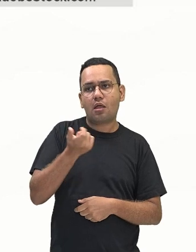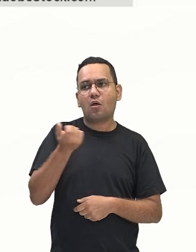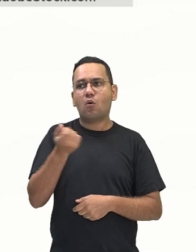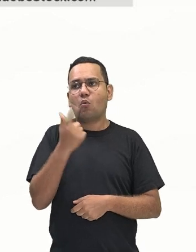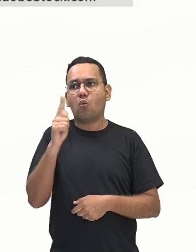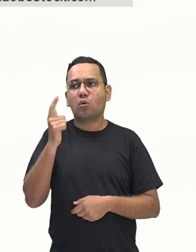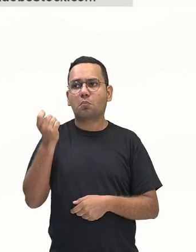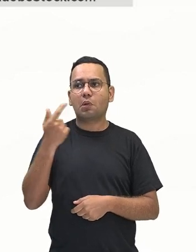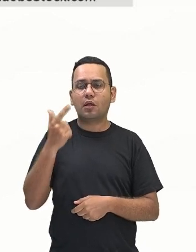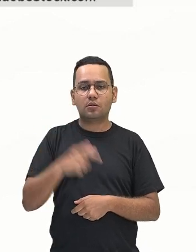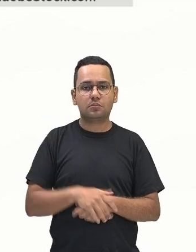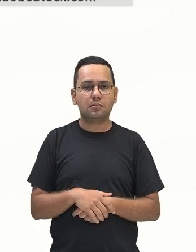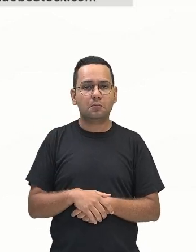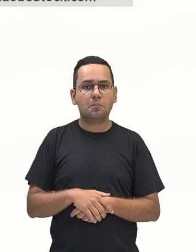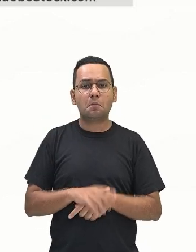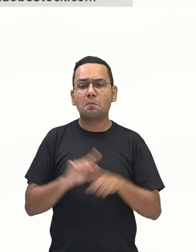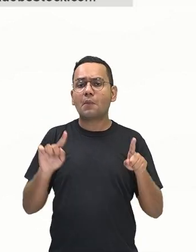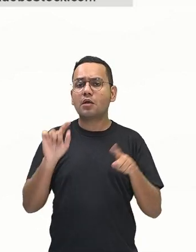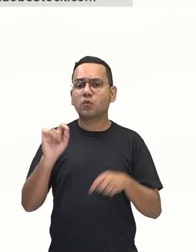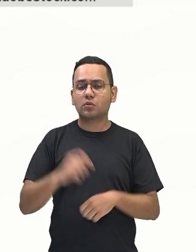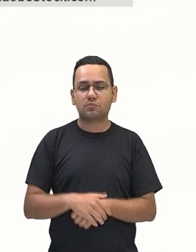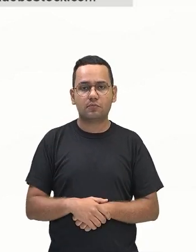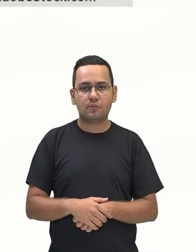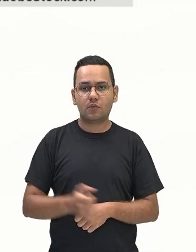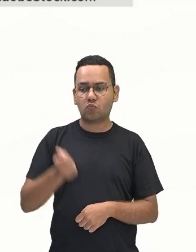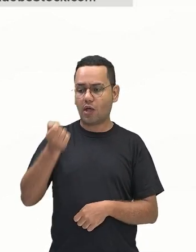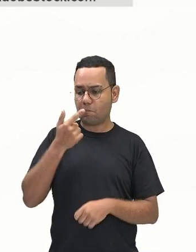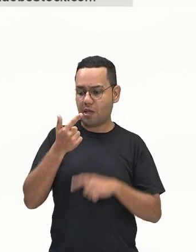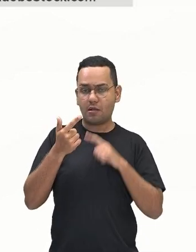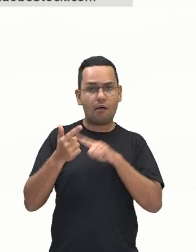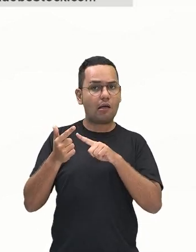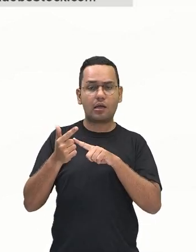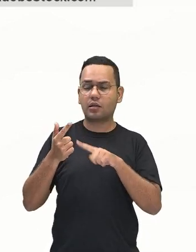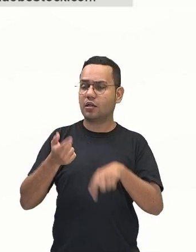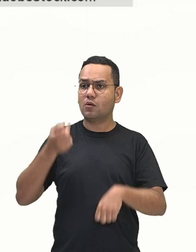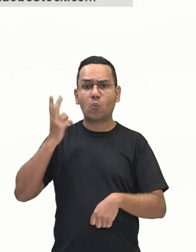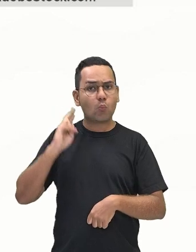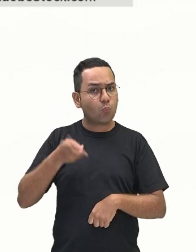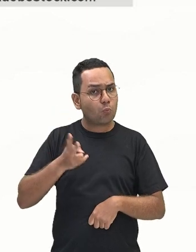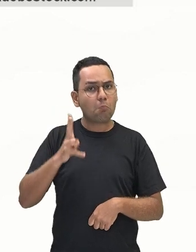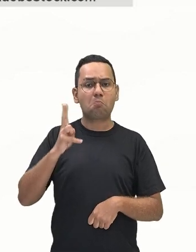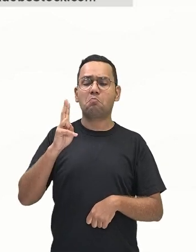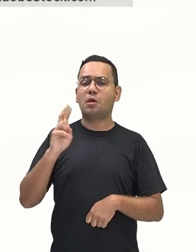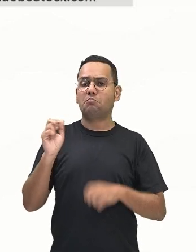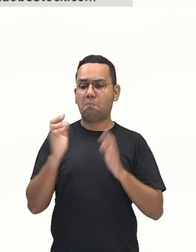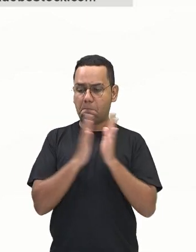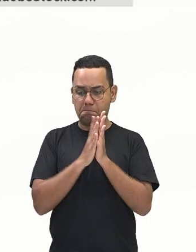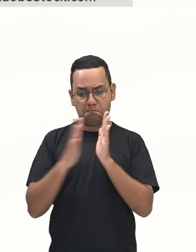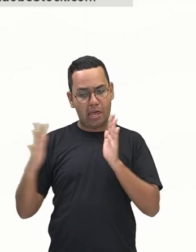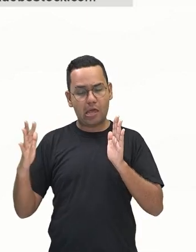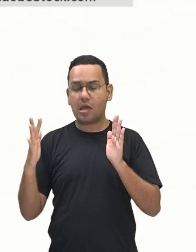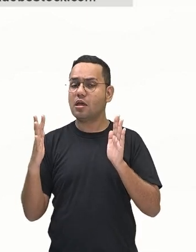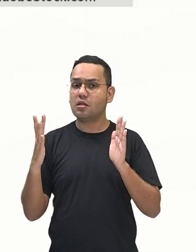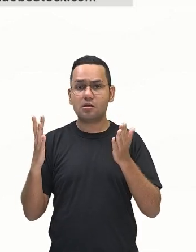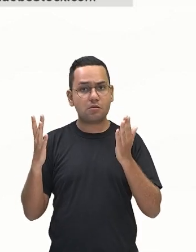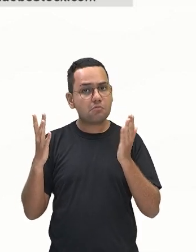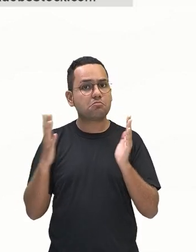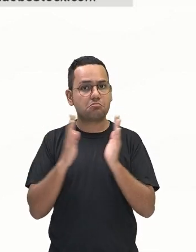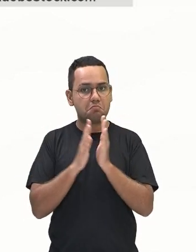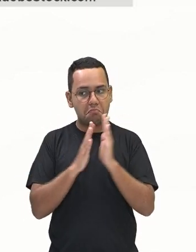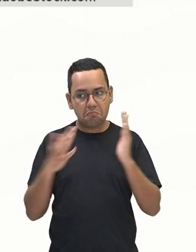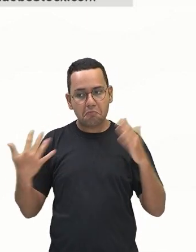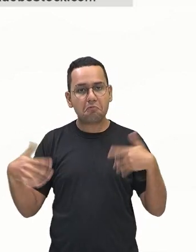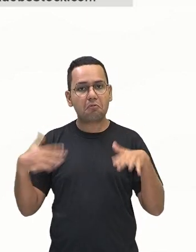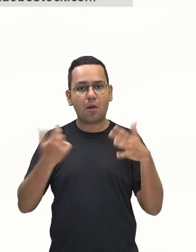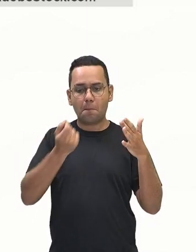passa muito tempo, né, com aquele consumo daquele medicamento. Então,